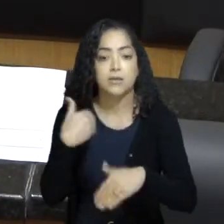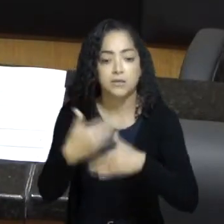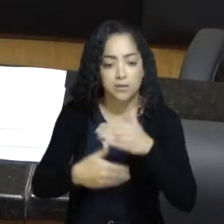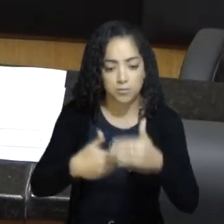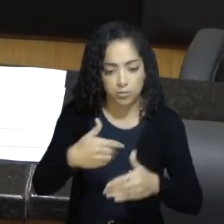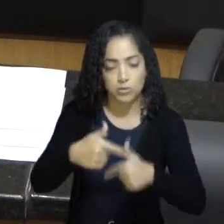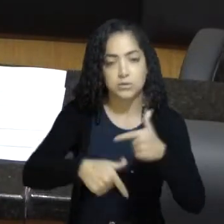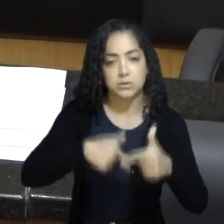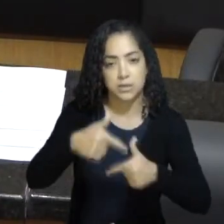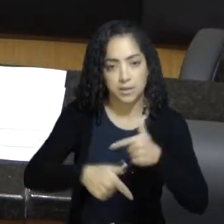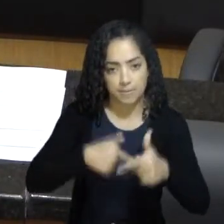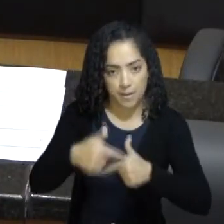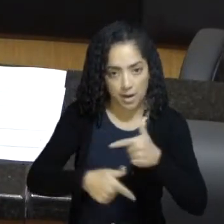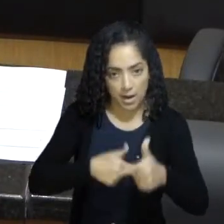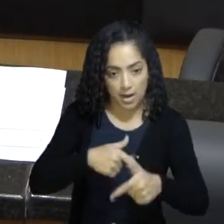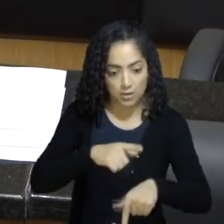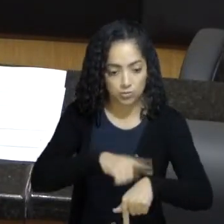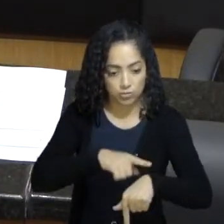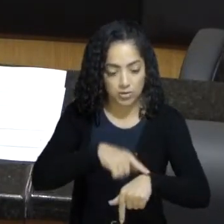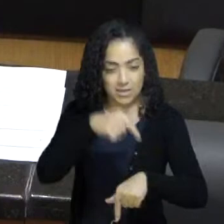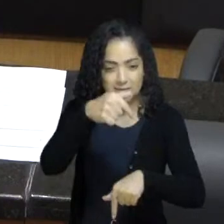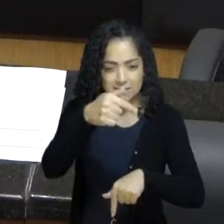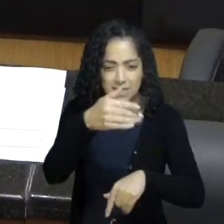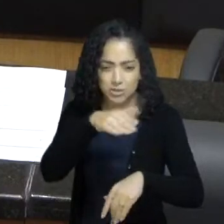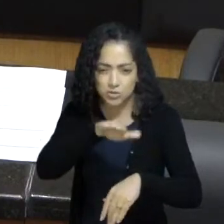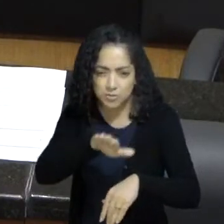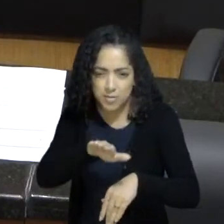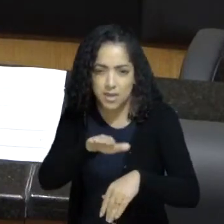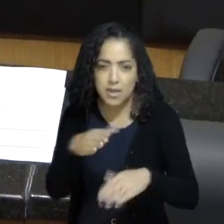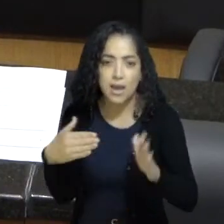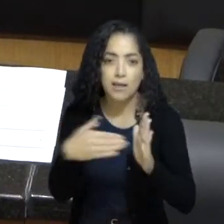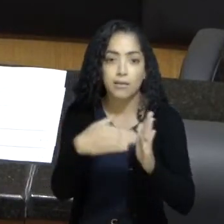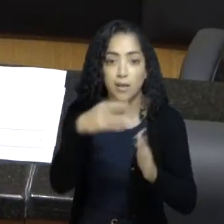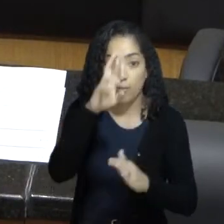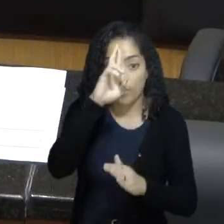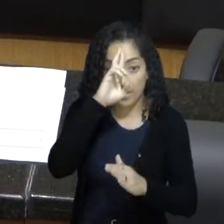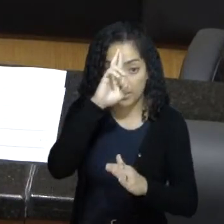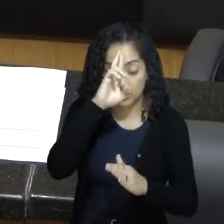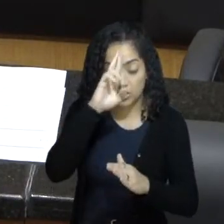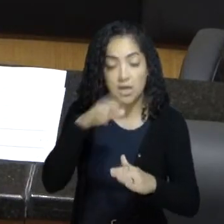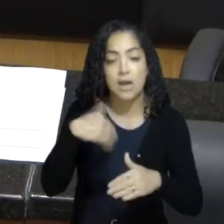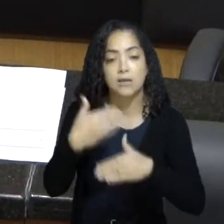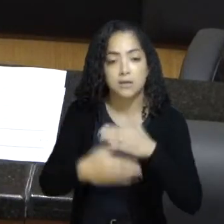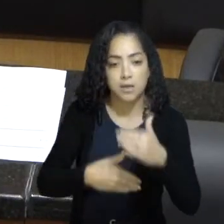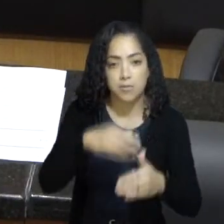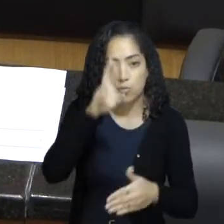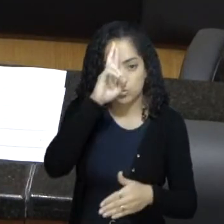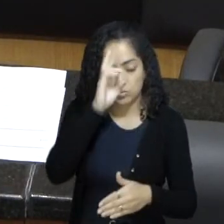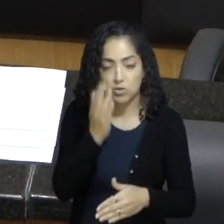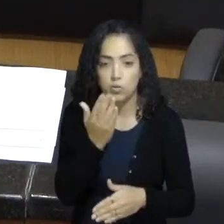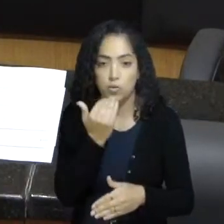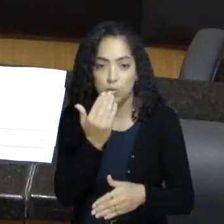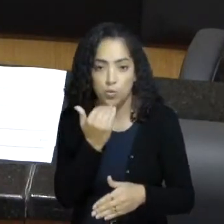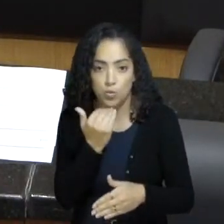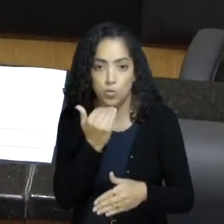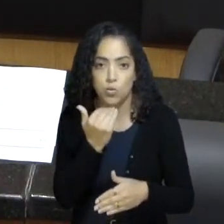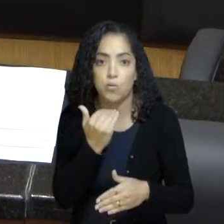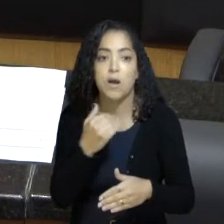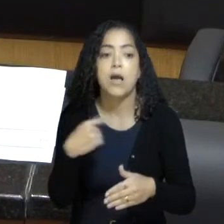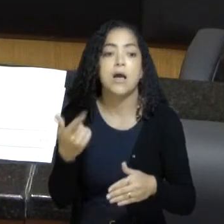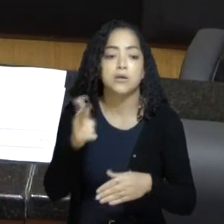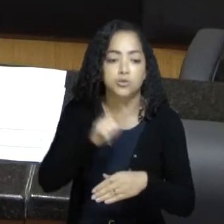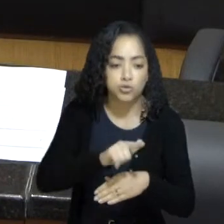a partir das 7:30 ao meio-dia depois do almoço 13:30 novamente